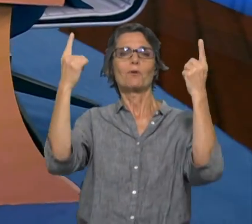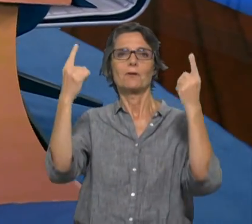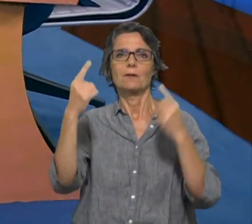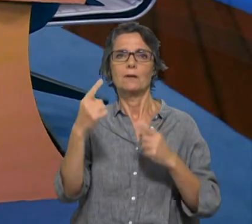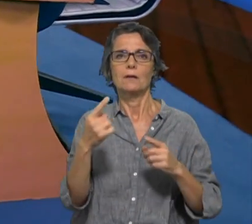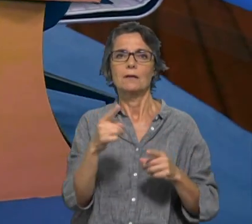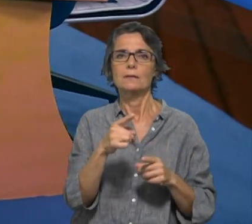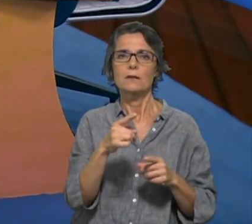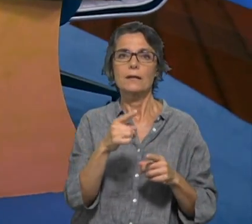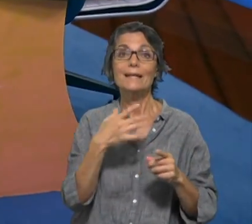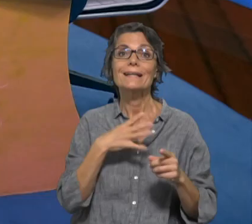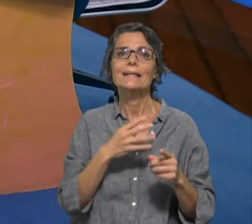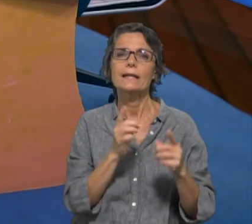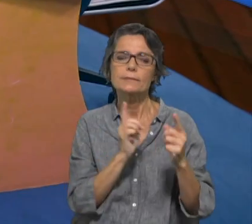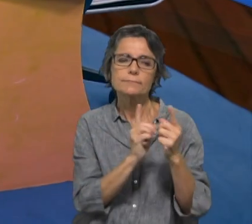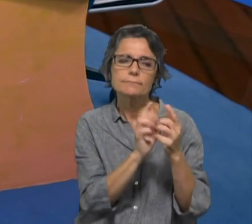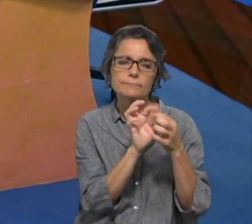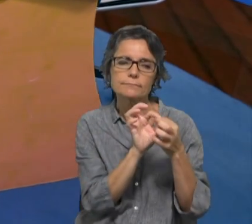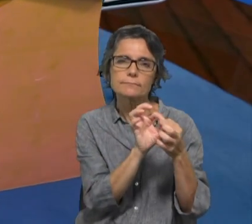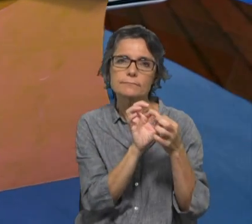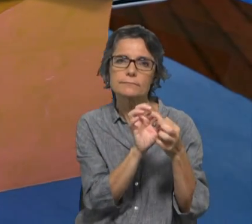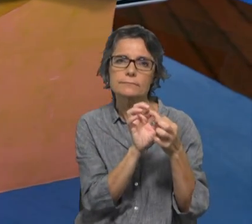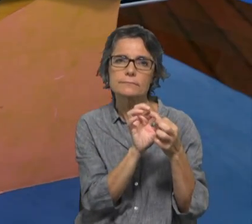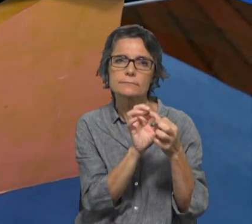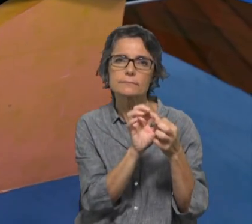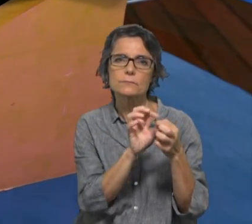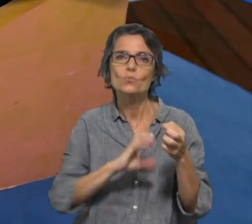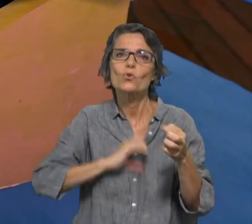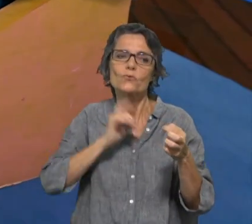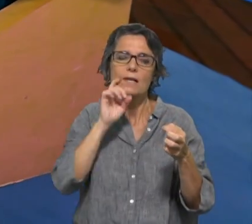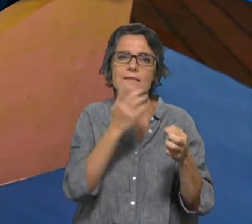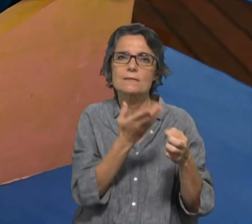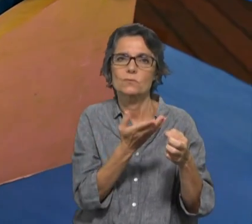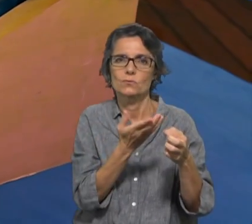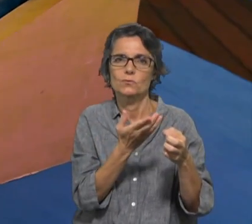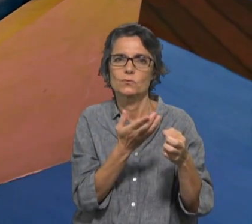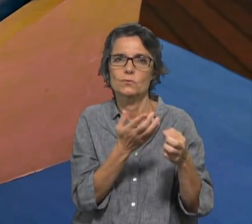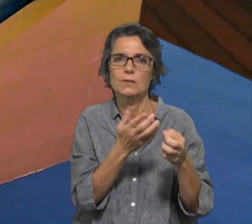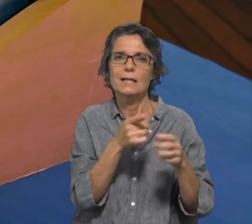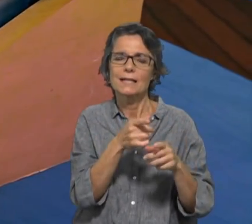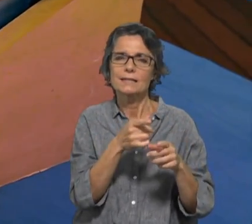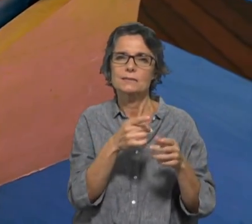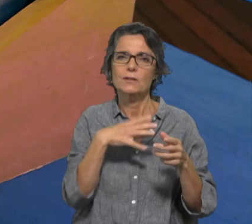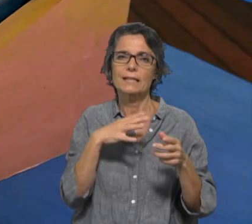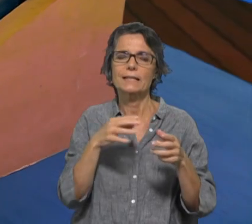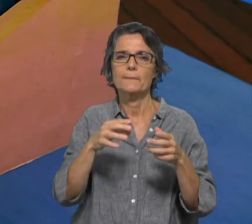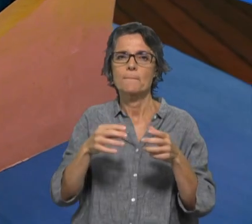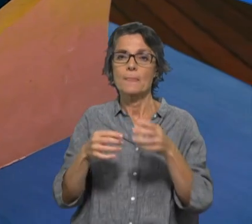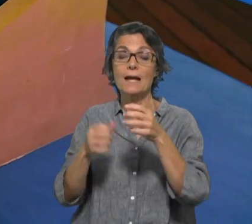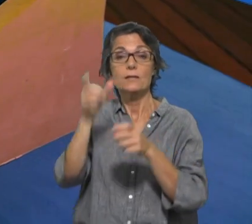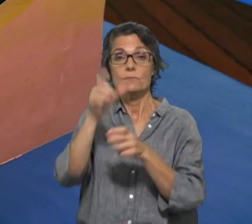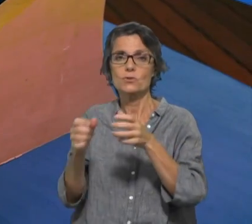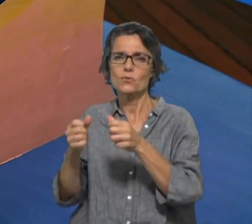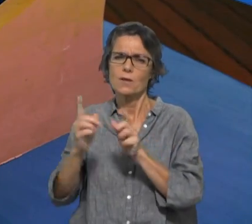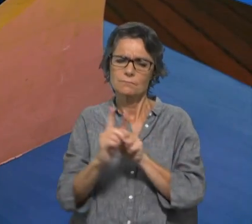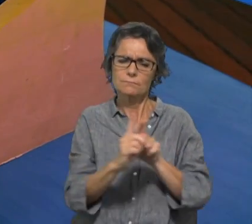uma relação de intimidade, de encontro, de confiança. E é um gesto bonito este pôr à parte, não é? E depois o tocar